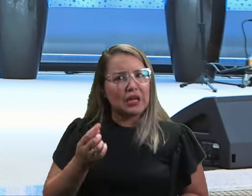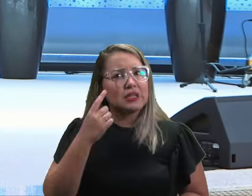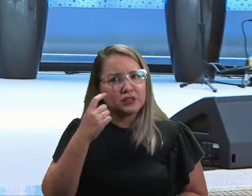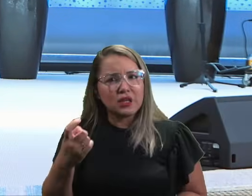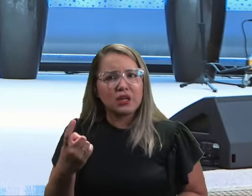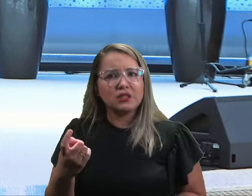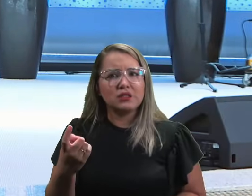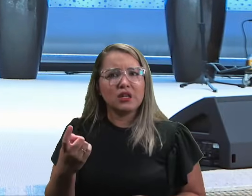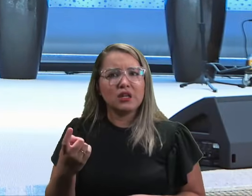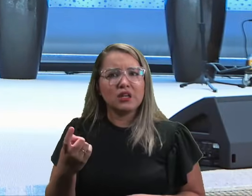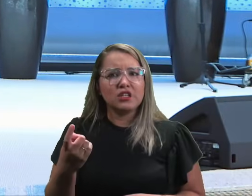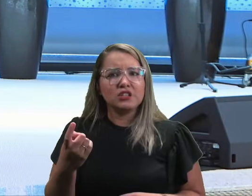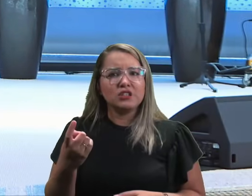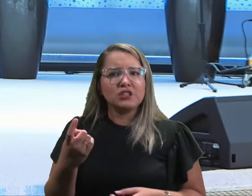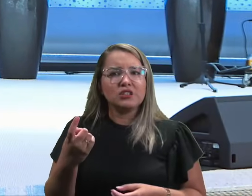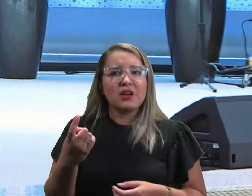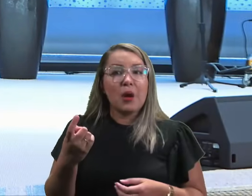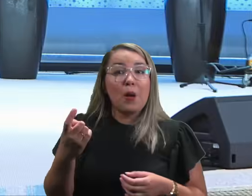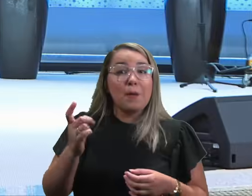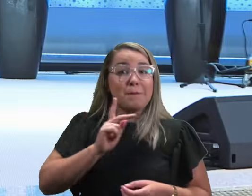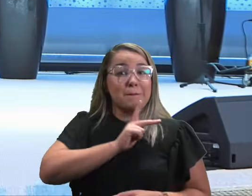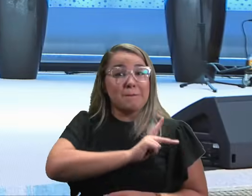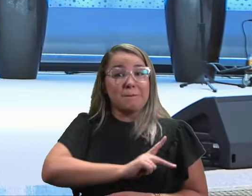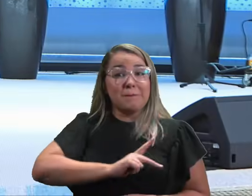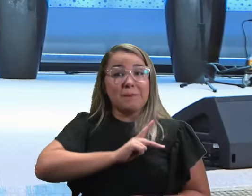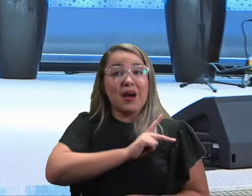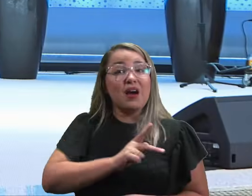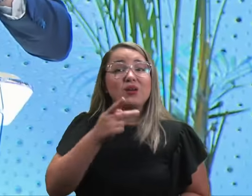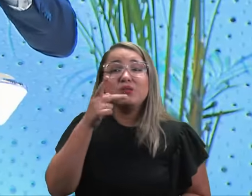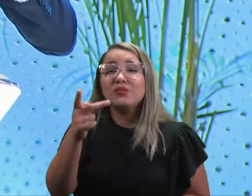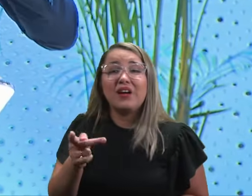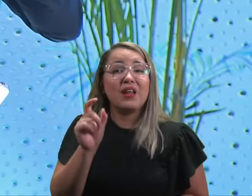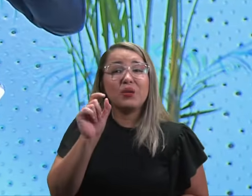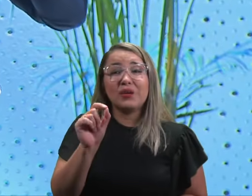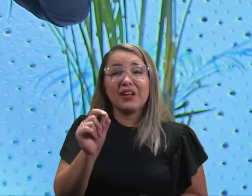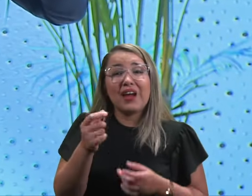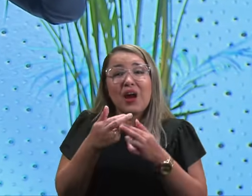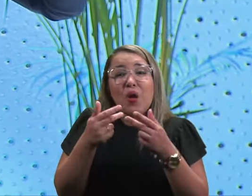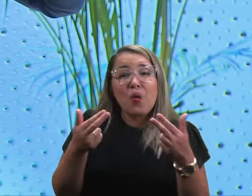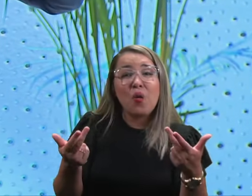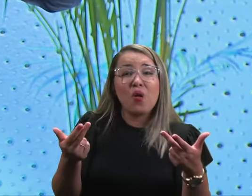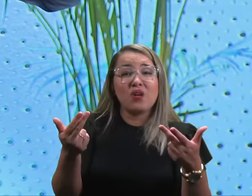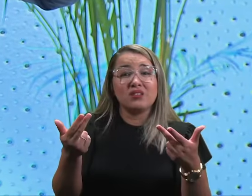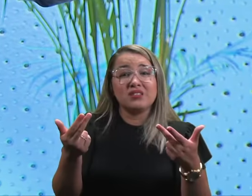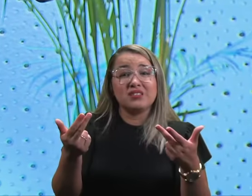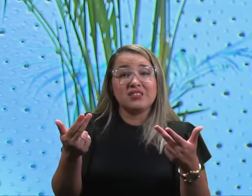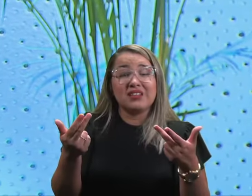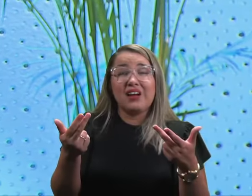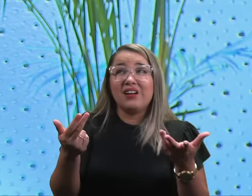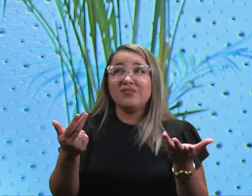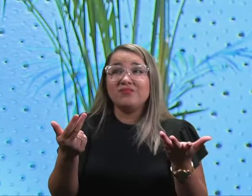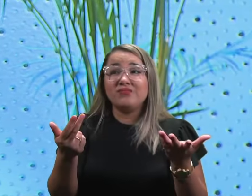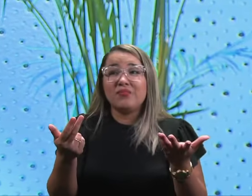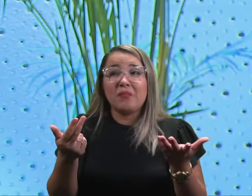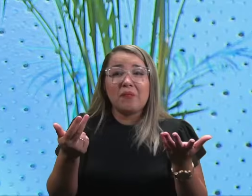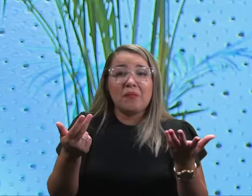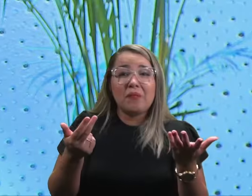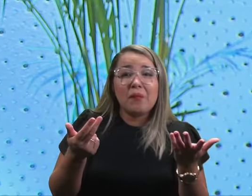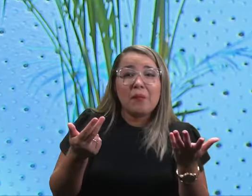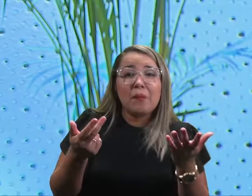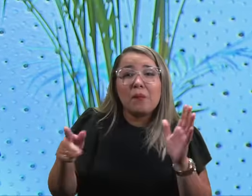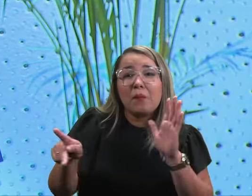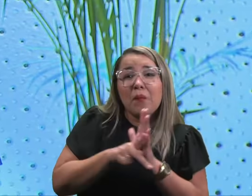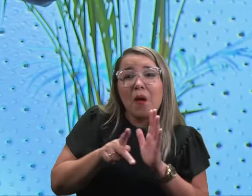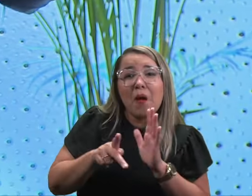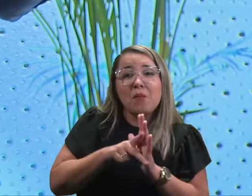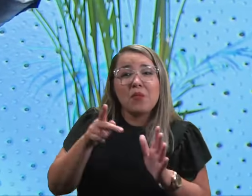Interessante que Paulo, ele fala das coisas de transtornos de ordem